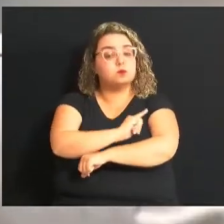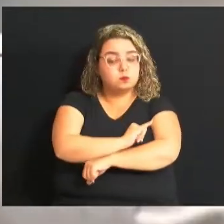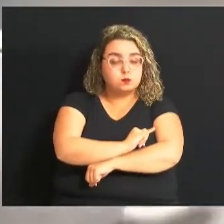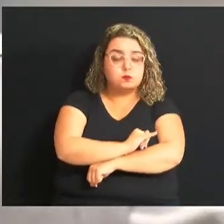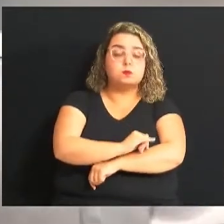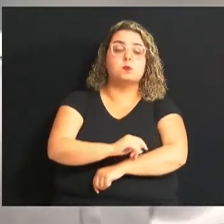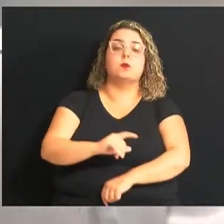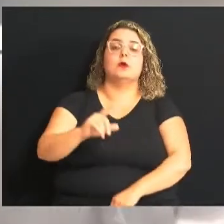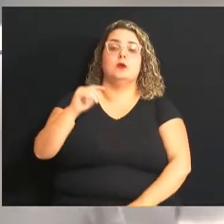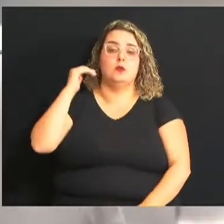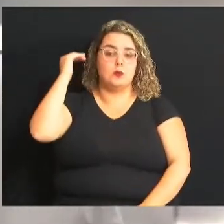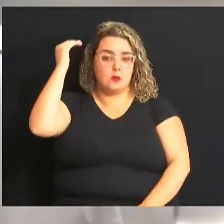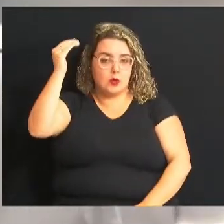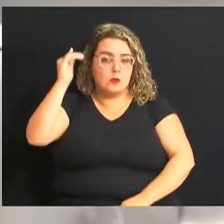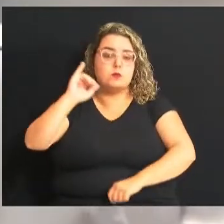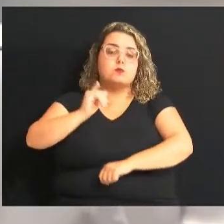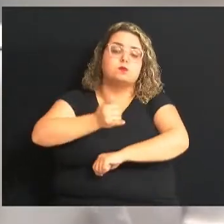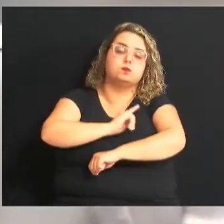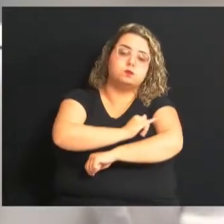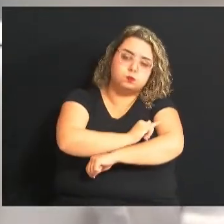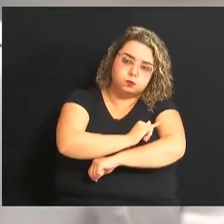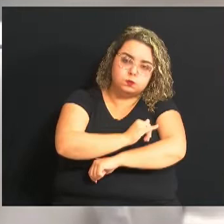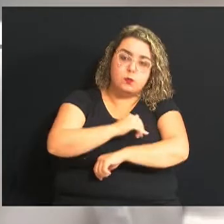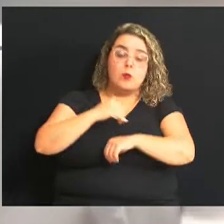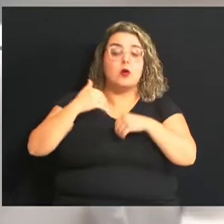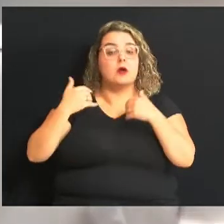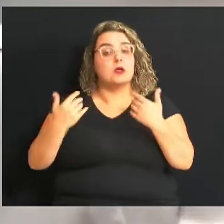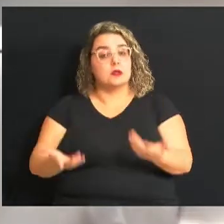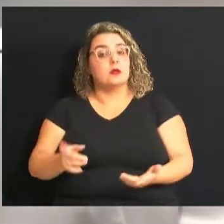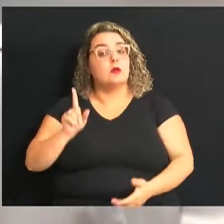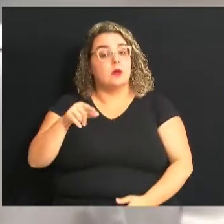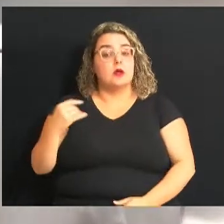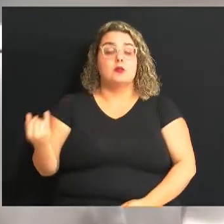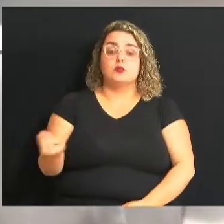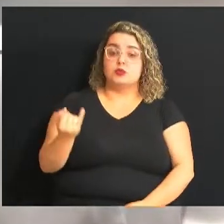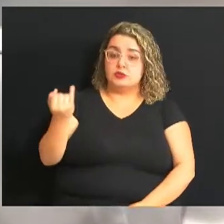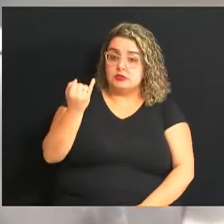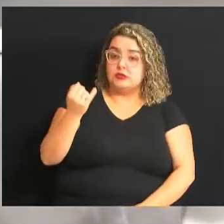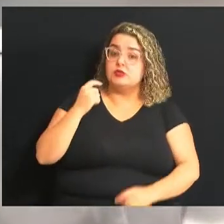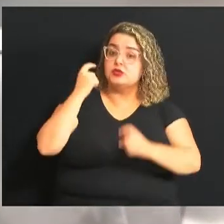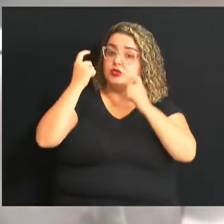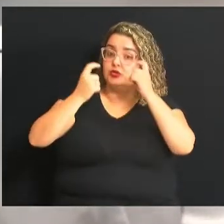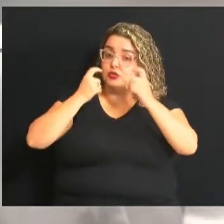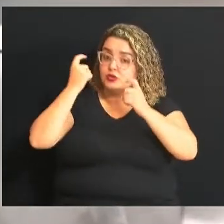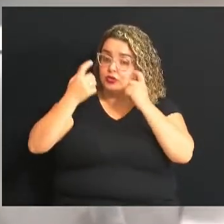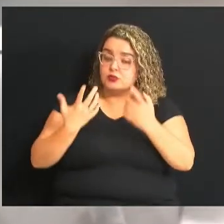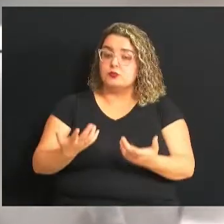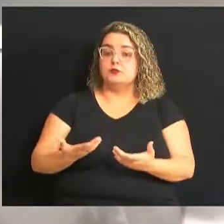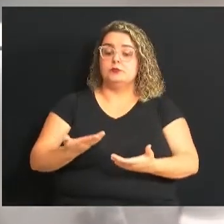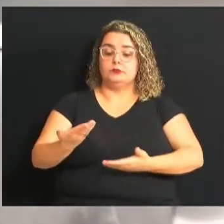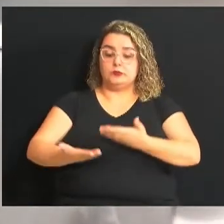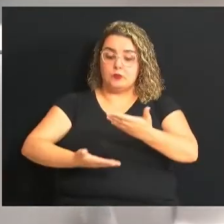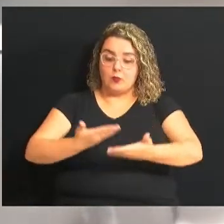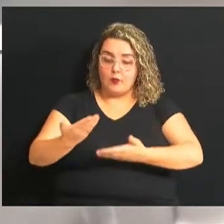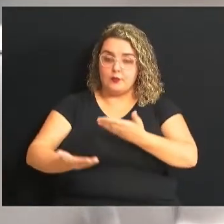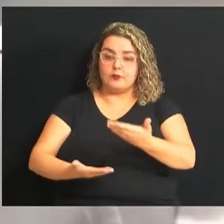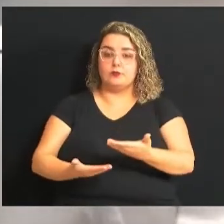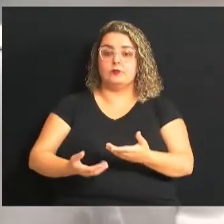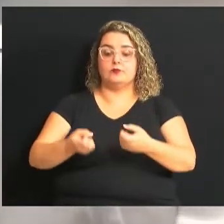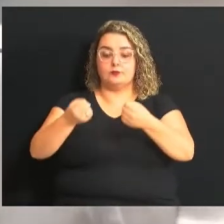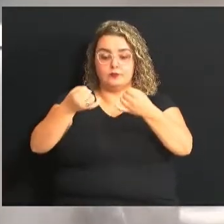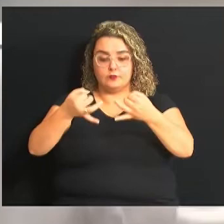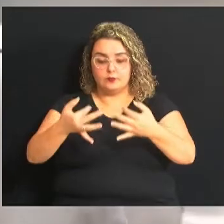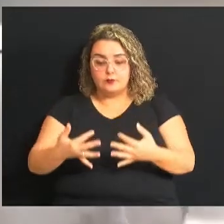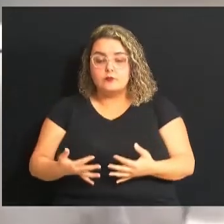tornar um adulto obeso. Então, é importante que a preocupação com o tratamento e a orientação